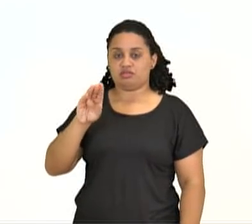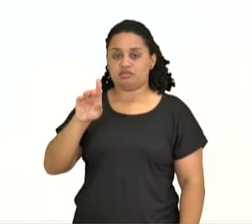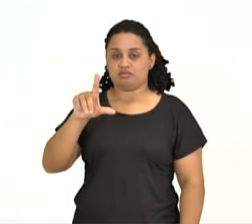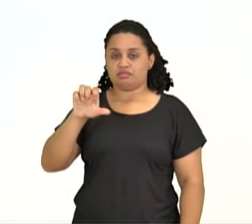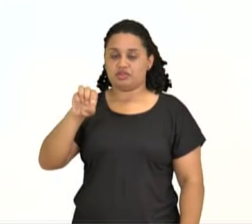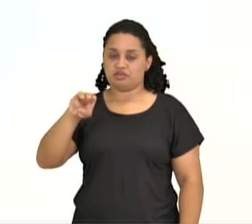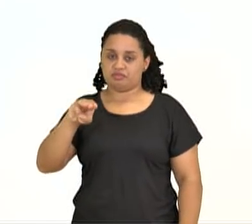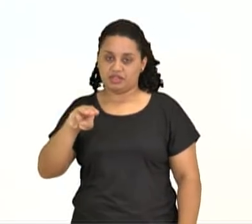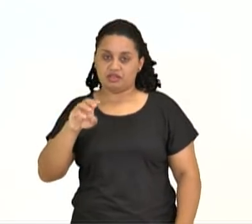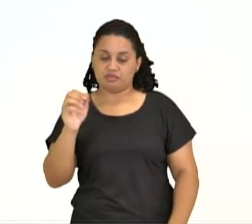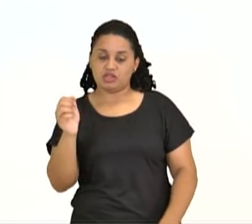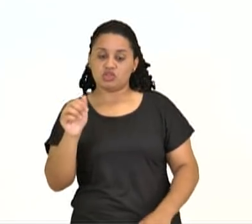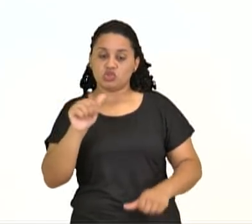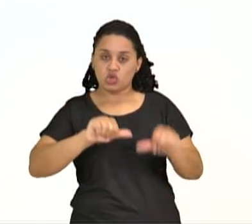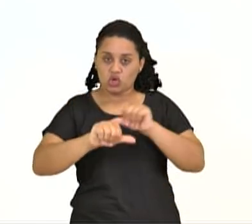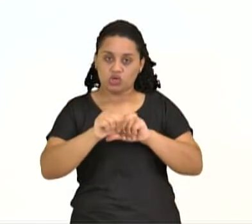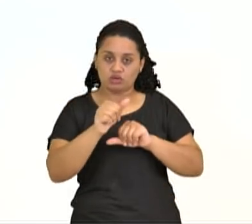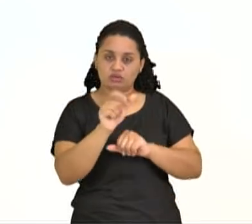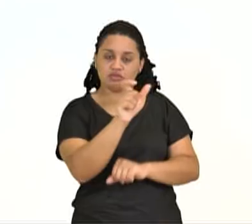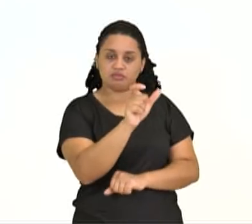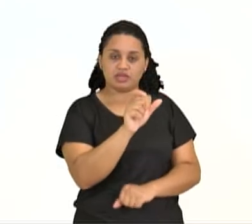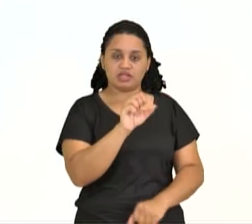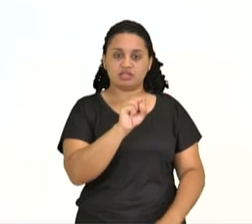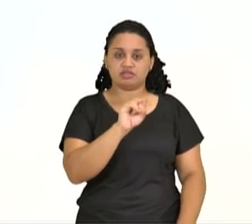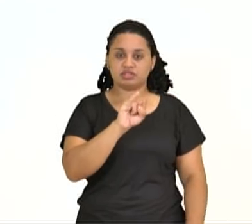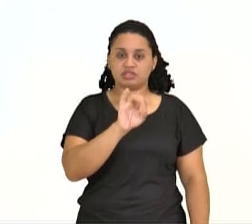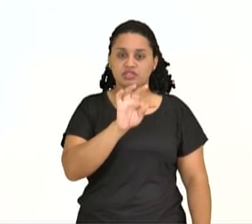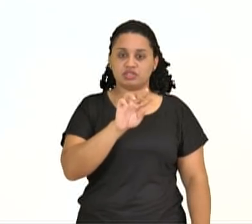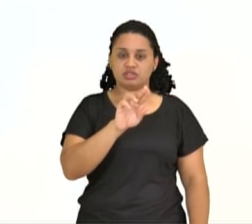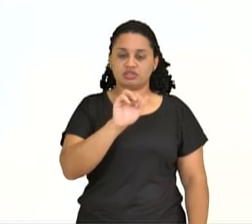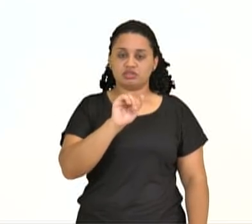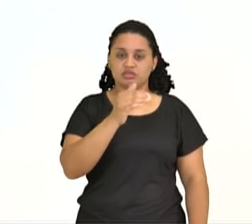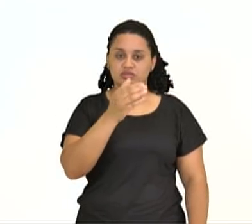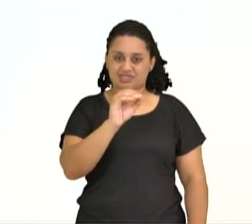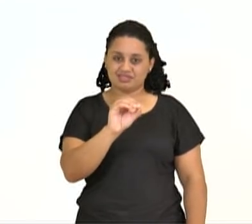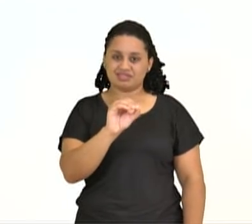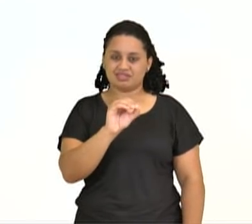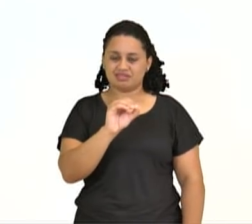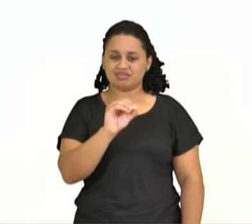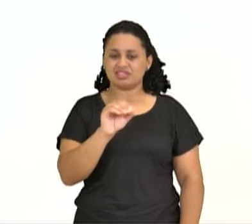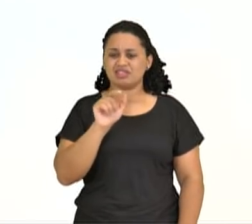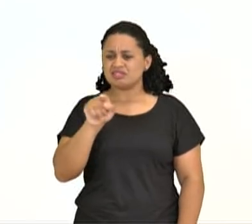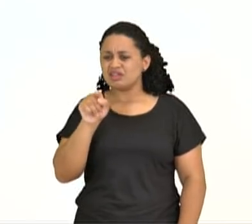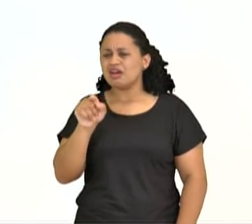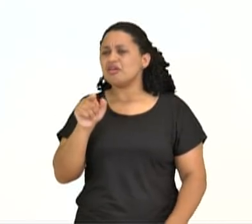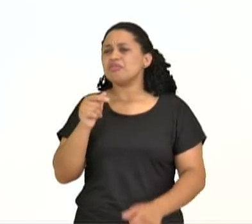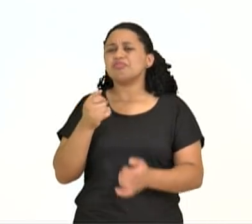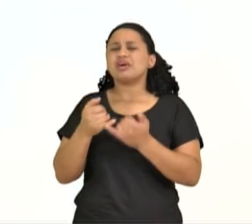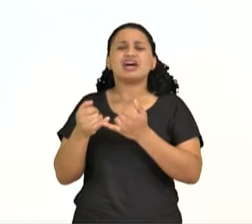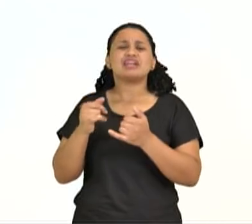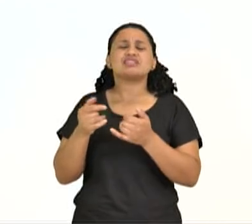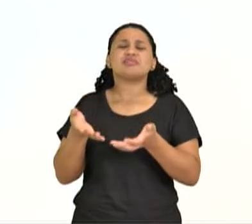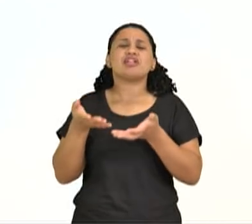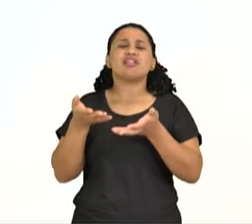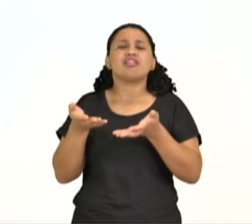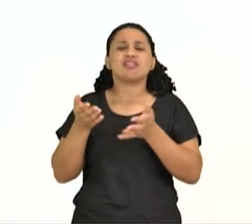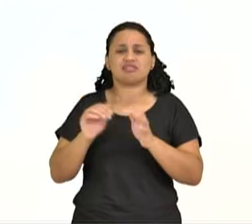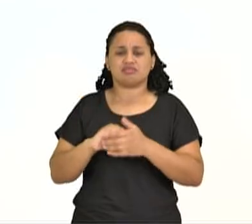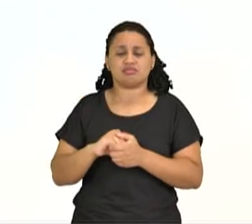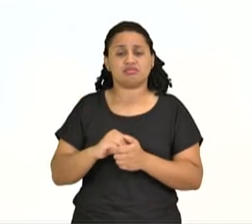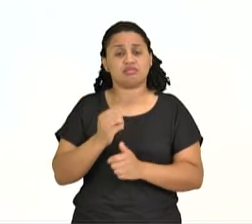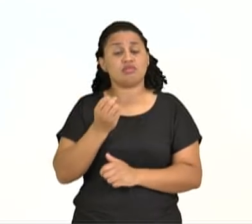torna-se mais pequeno, não parece? Ou então, apresentar adjetivos robustos